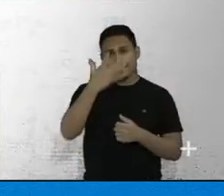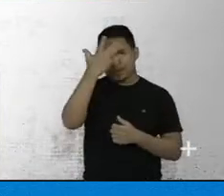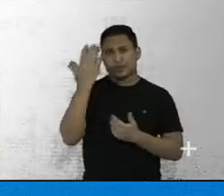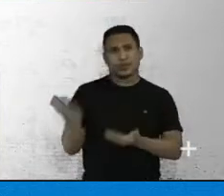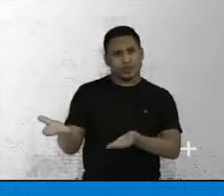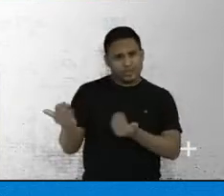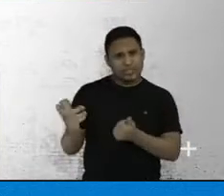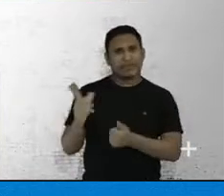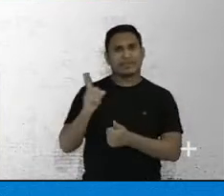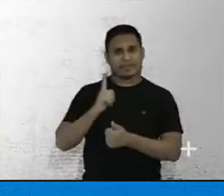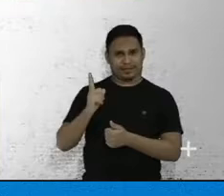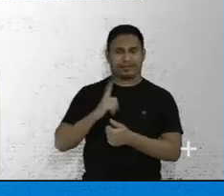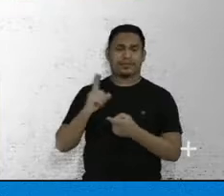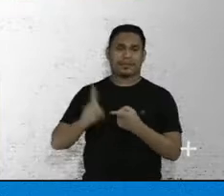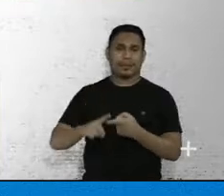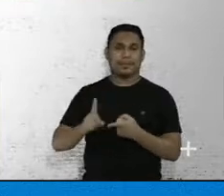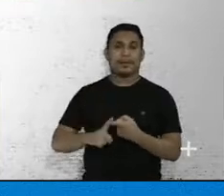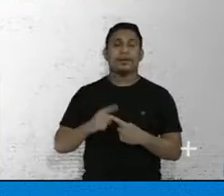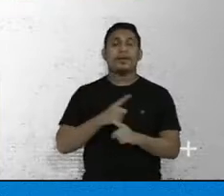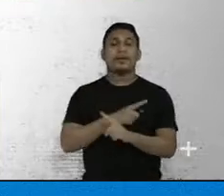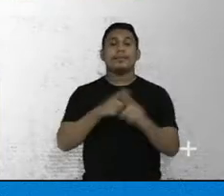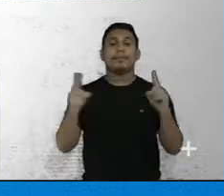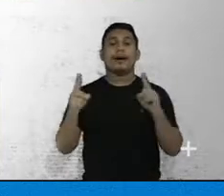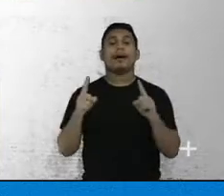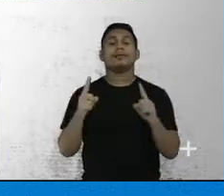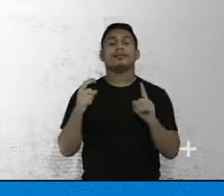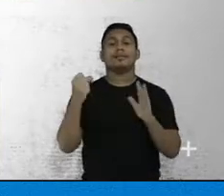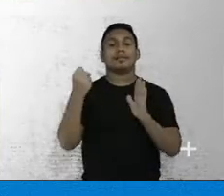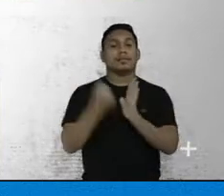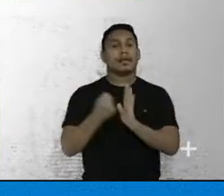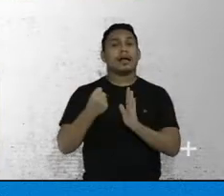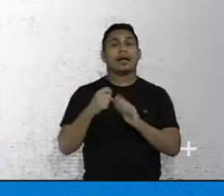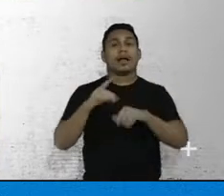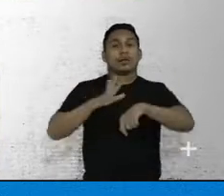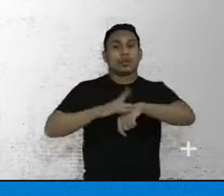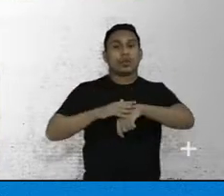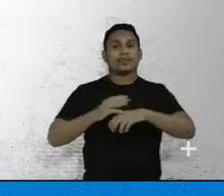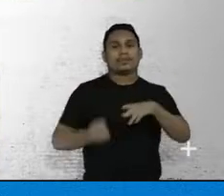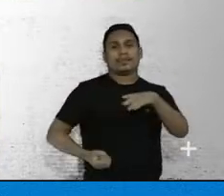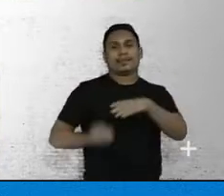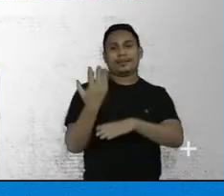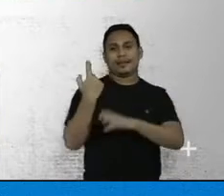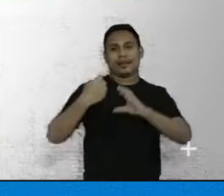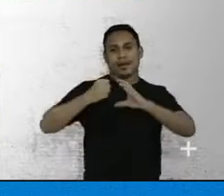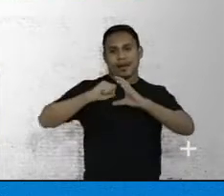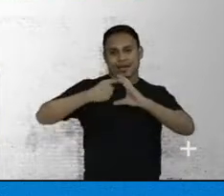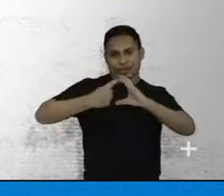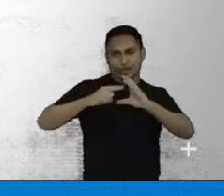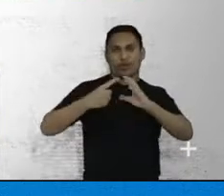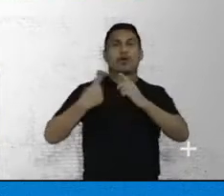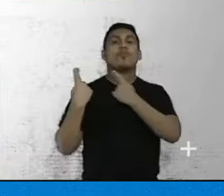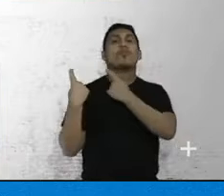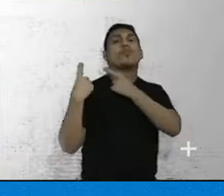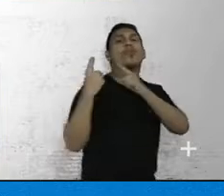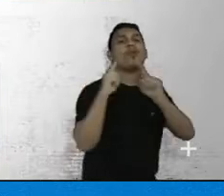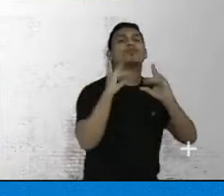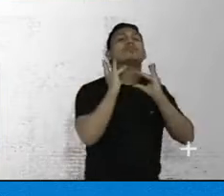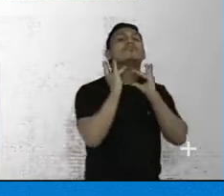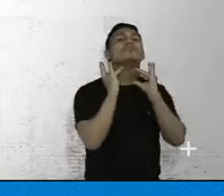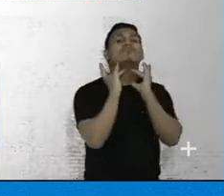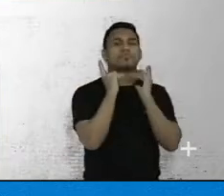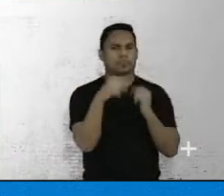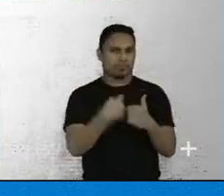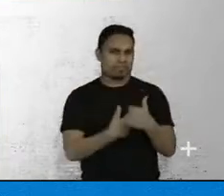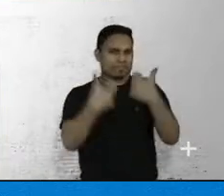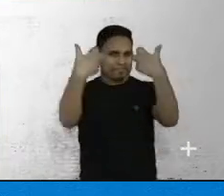A marca registrada dessa doença é a produção de anticorpos antitireoide. E a gente já vai falar um pouquinho sobre isso, tá? E